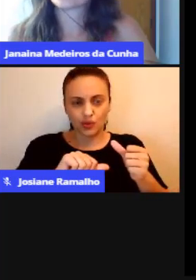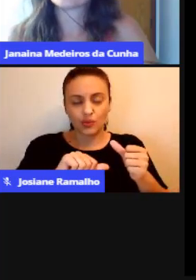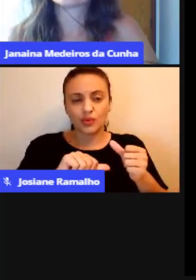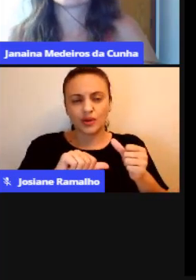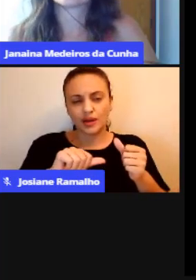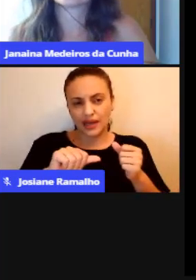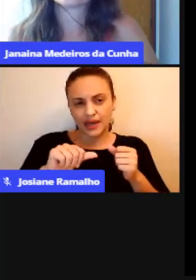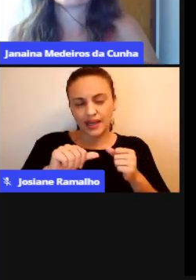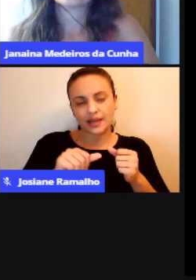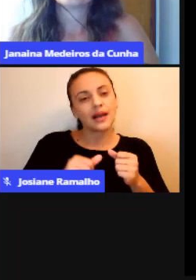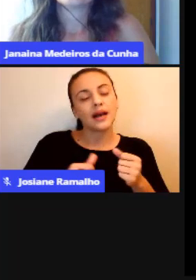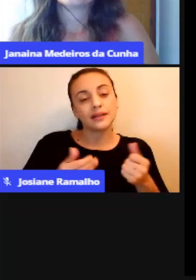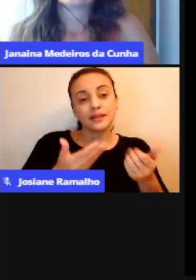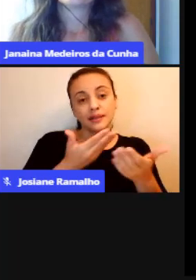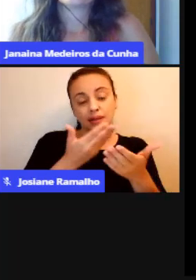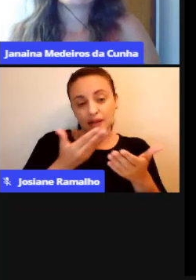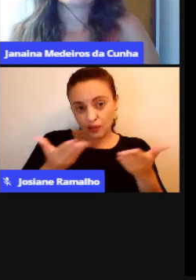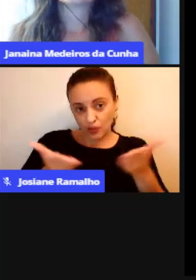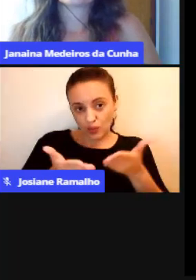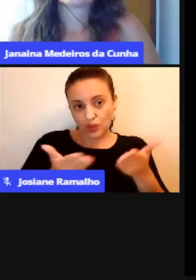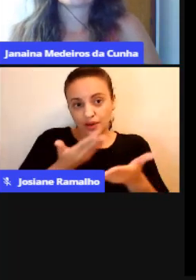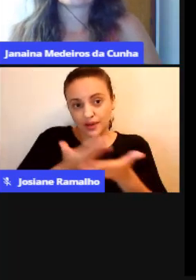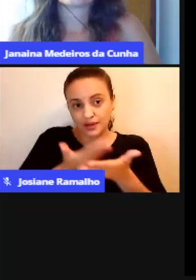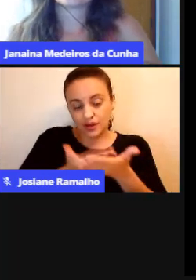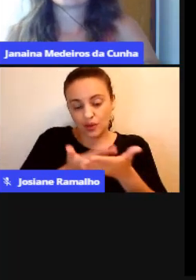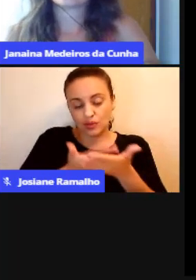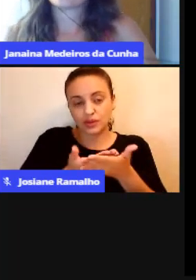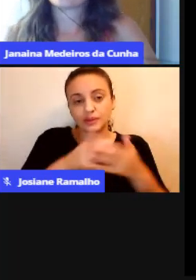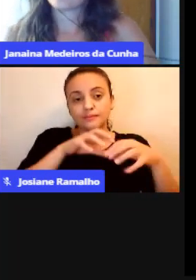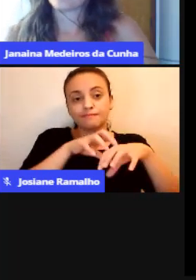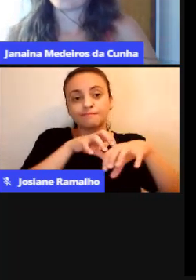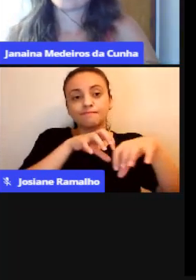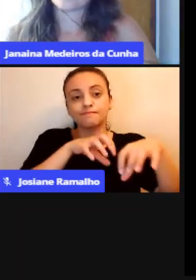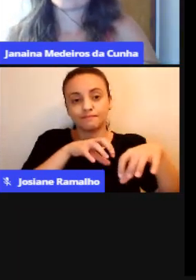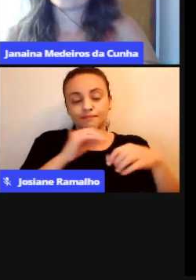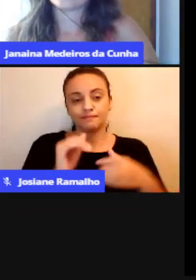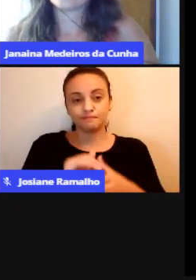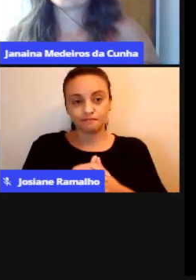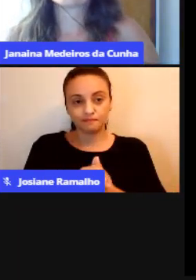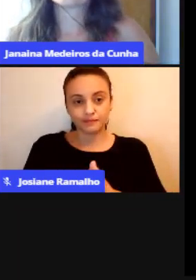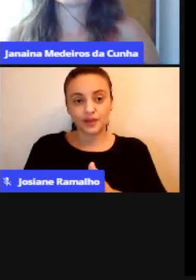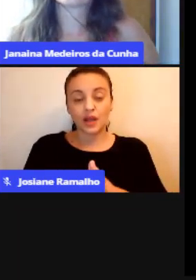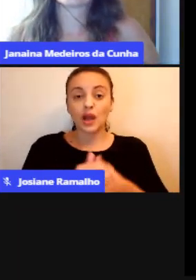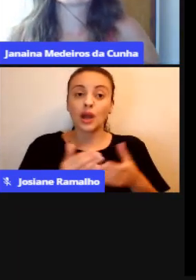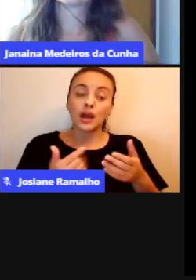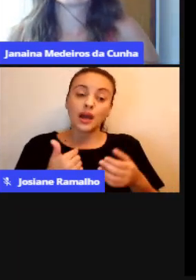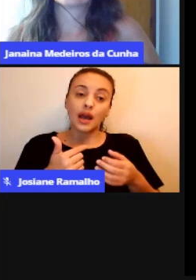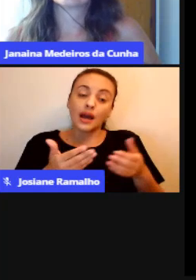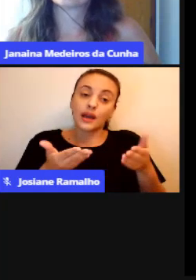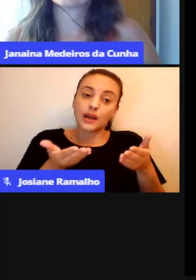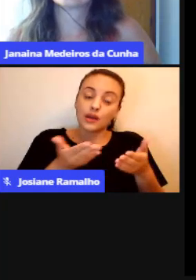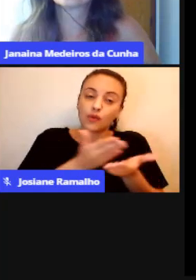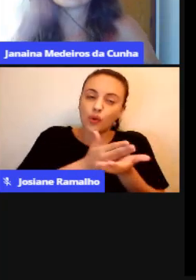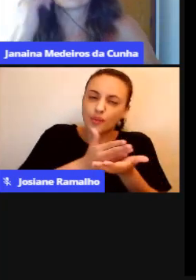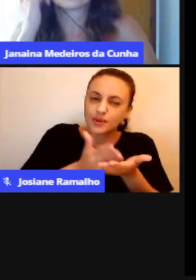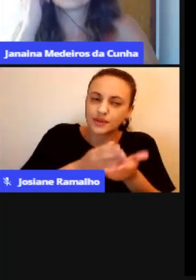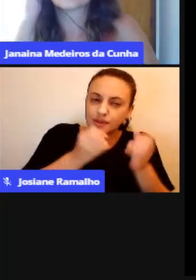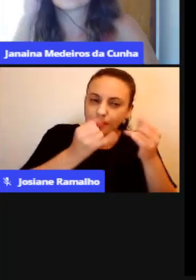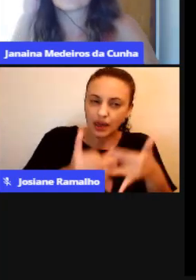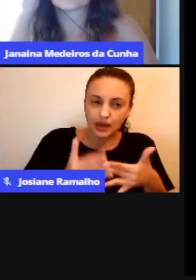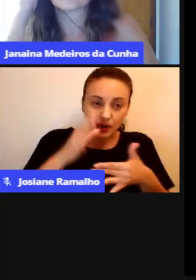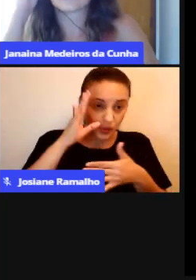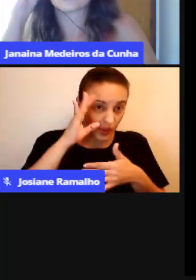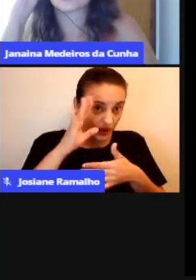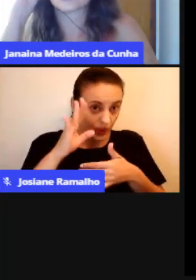nós vamos estar utilizando? E essa primeira parte, vou falar um pouquinho mais sobre a teoria, e na segunda parte a Laurinda vem falando sobre